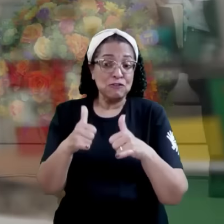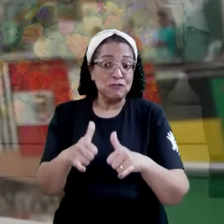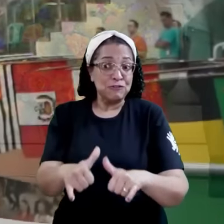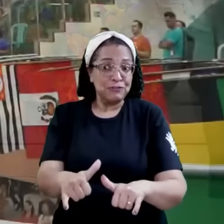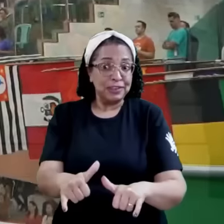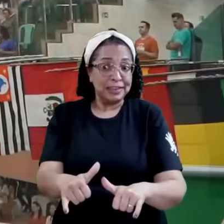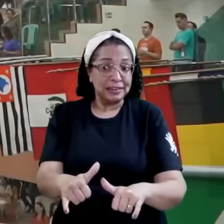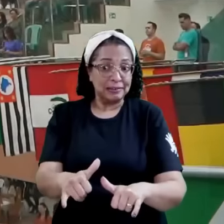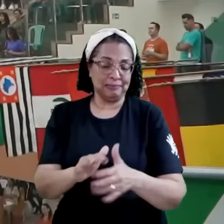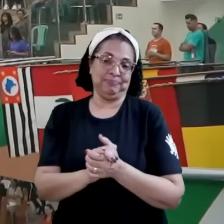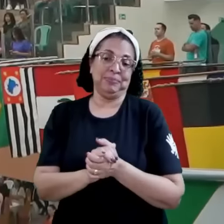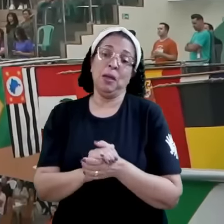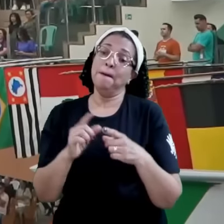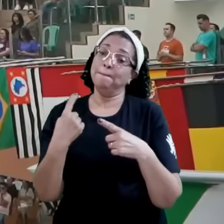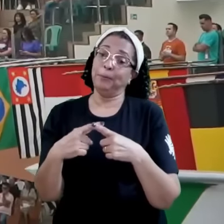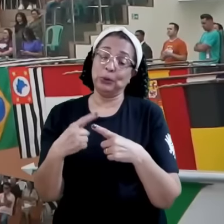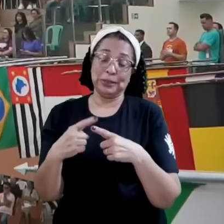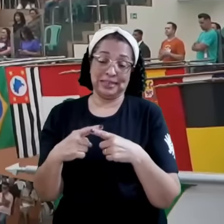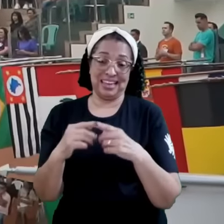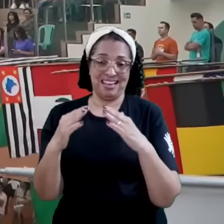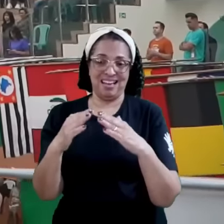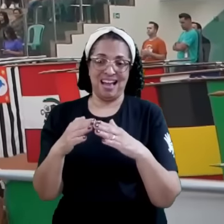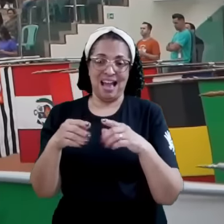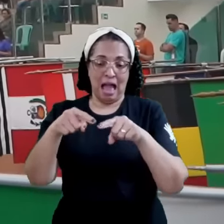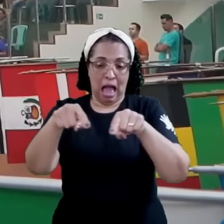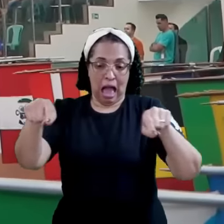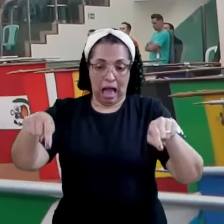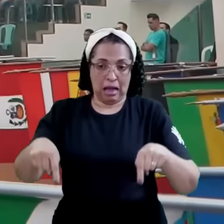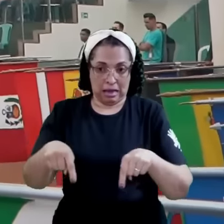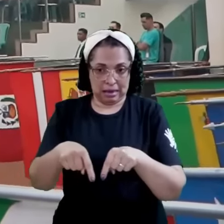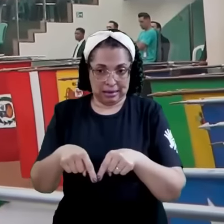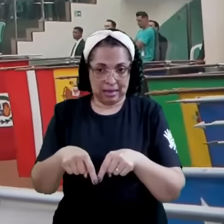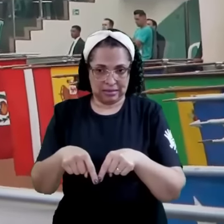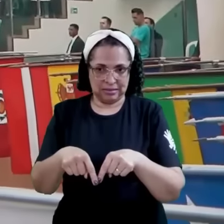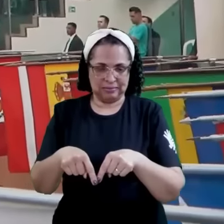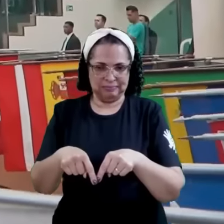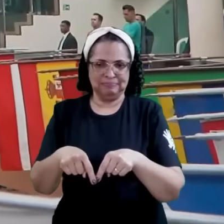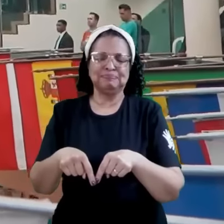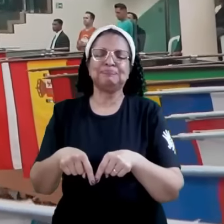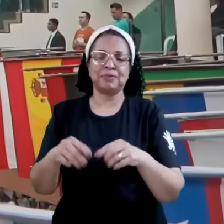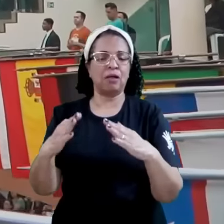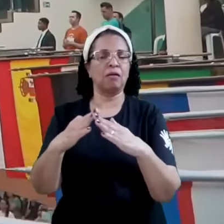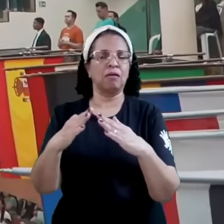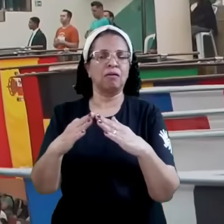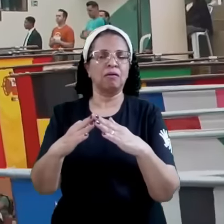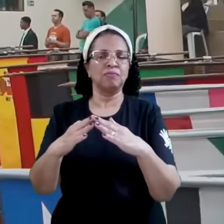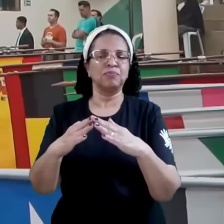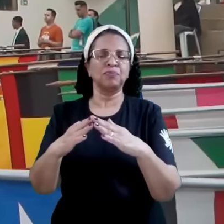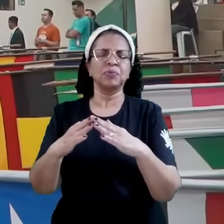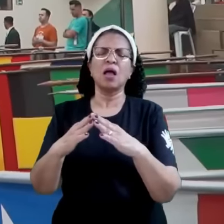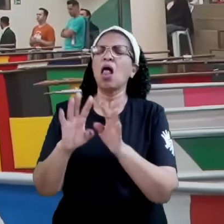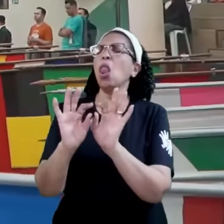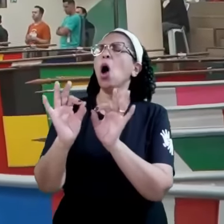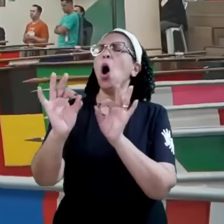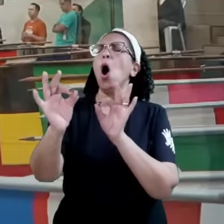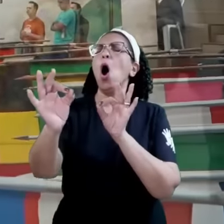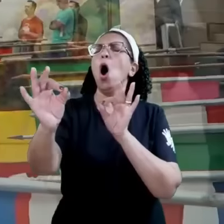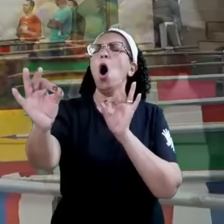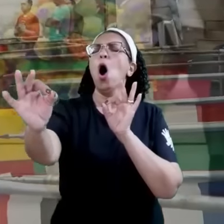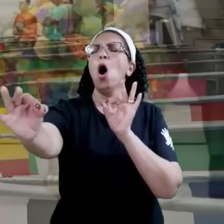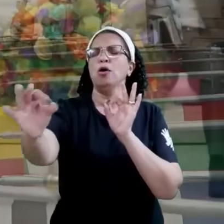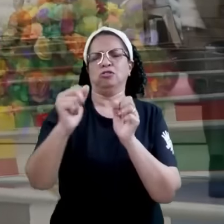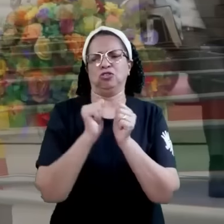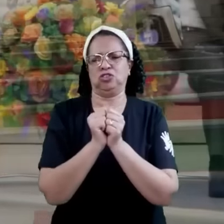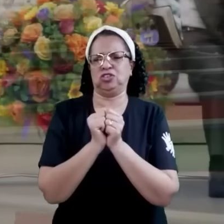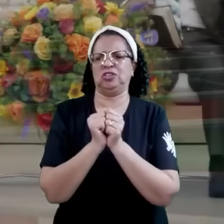último lá no fundo eu tô picando o tempero para fazer a janta ele não me dá sossego pastor ele fica me gritando filha fala pai vai lá na igreja não